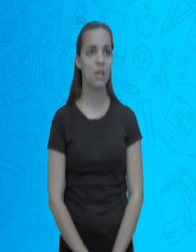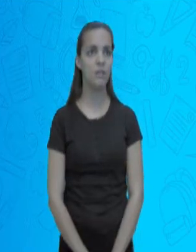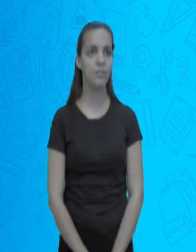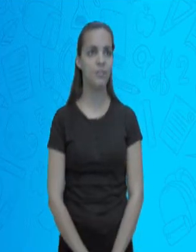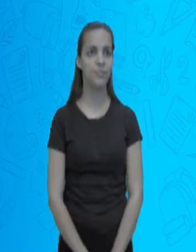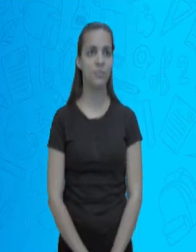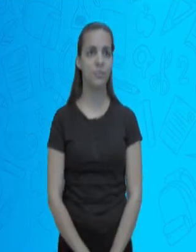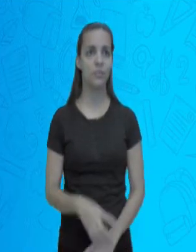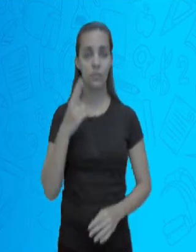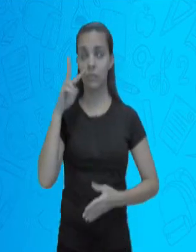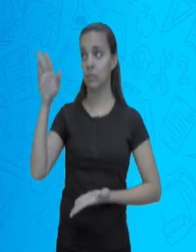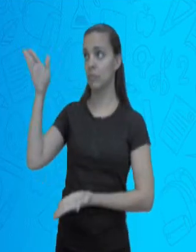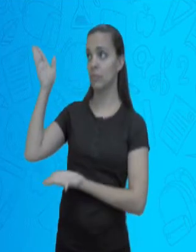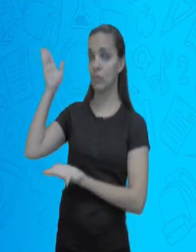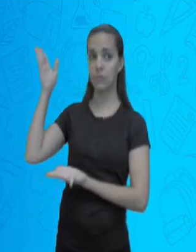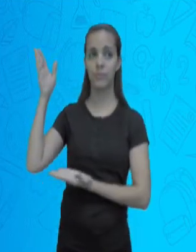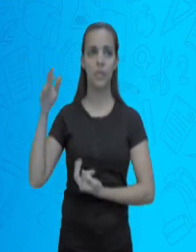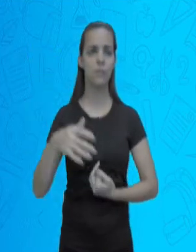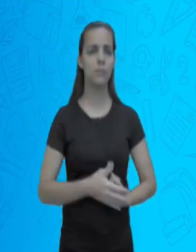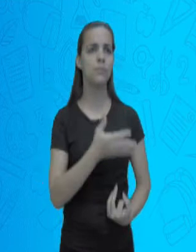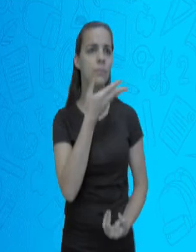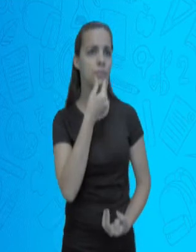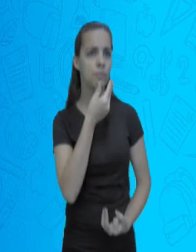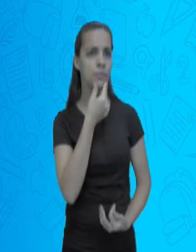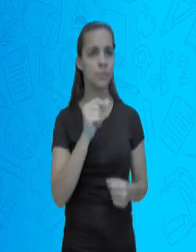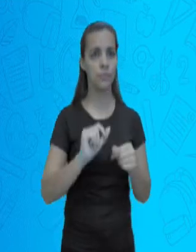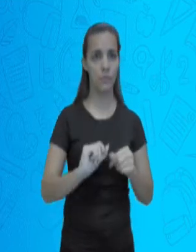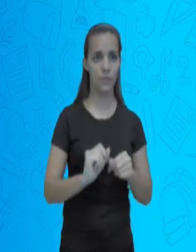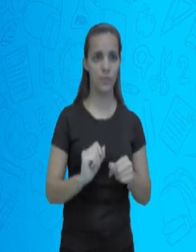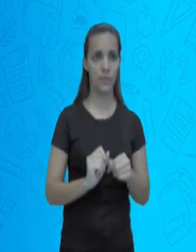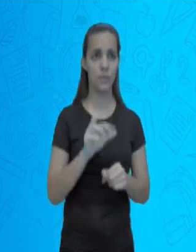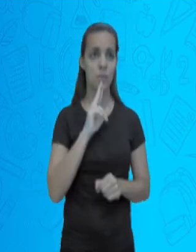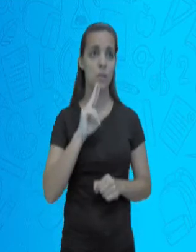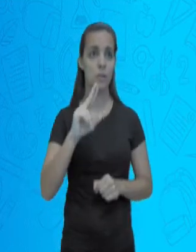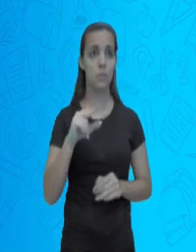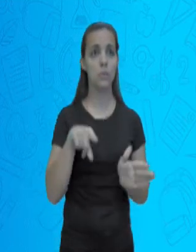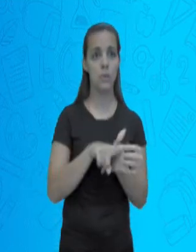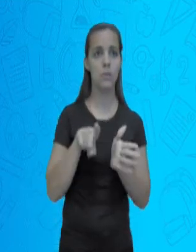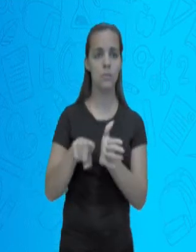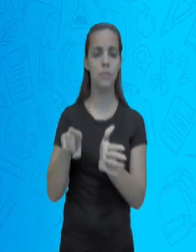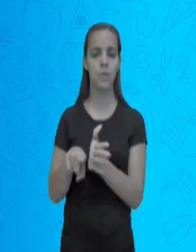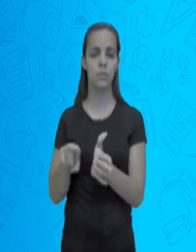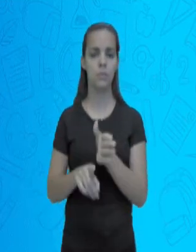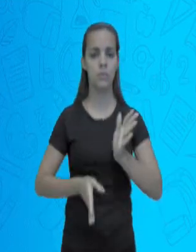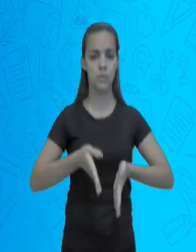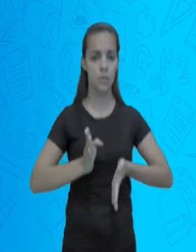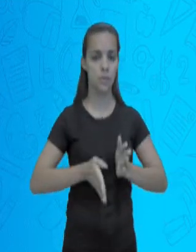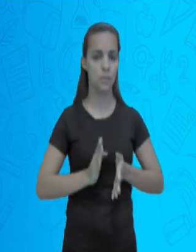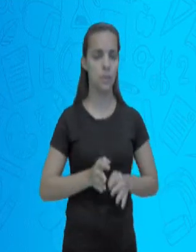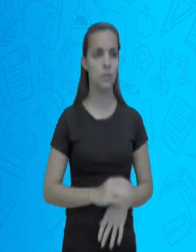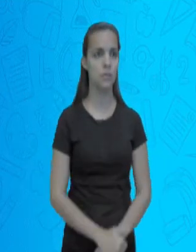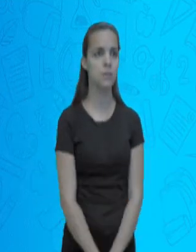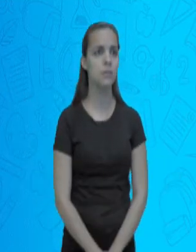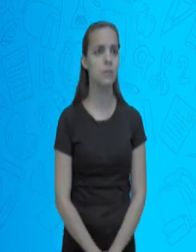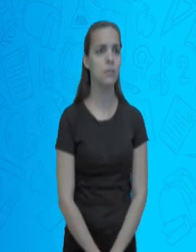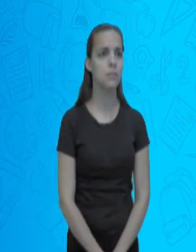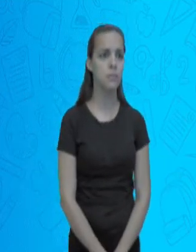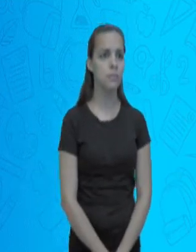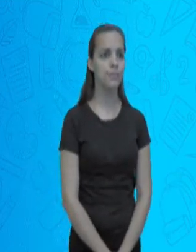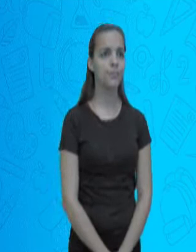Observe a figura que João fez e responda as questões sem medir os segmentos. Então, aqui eu tenho uma